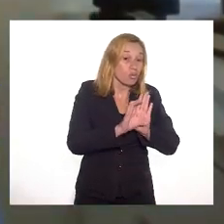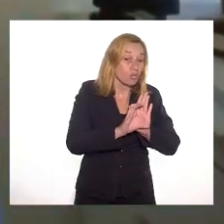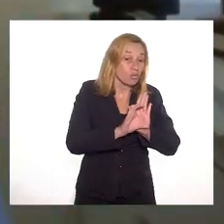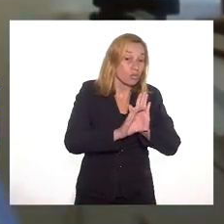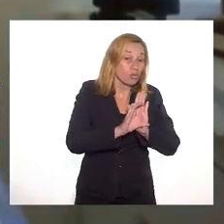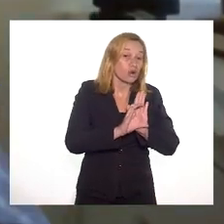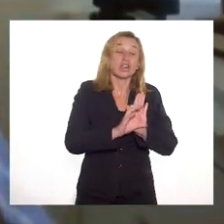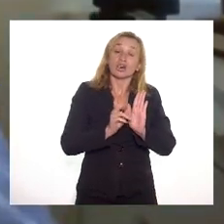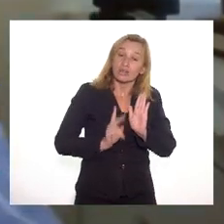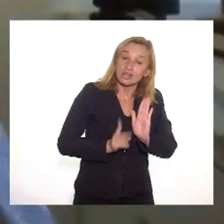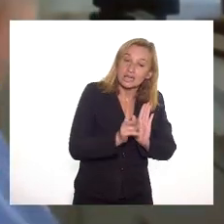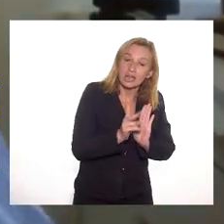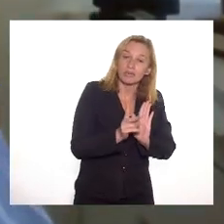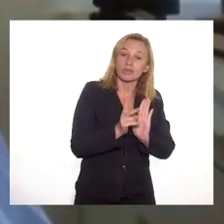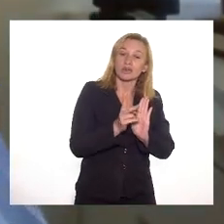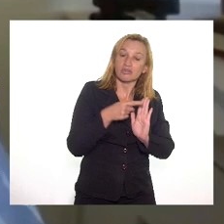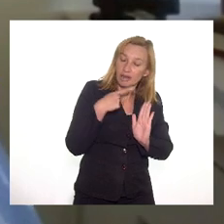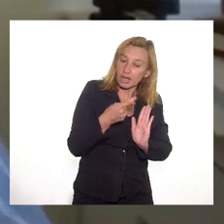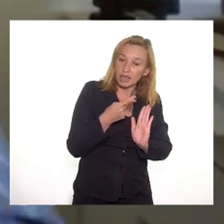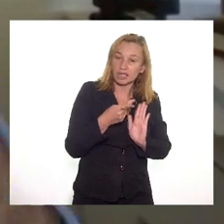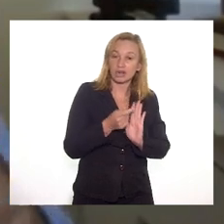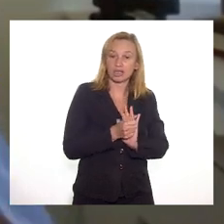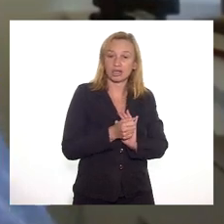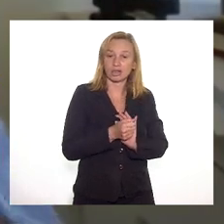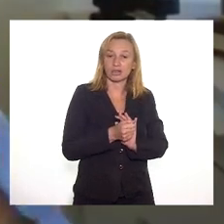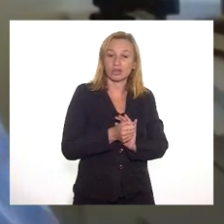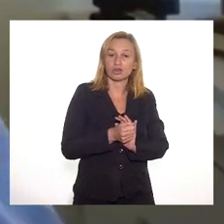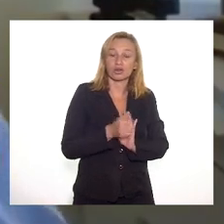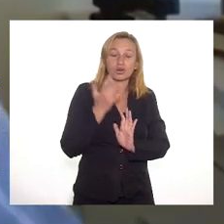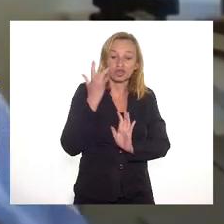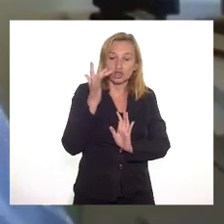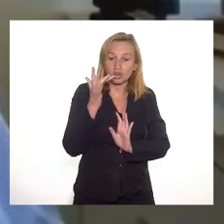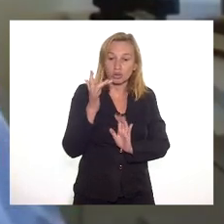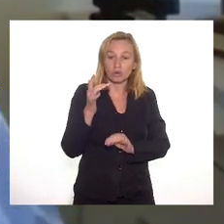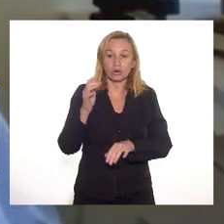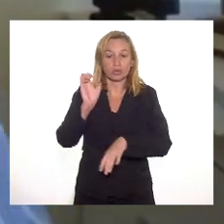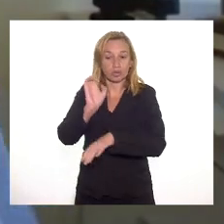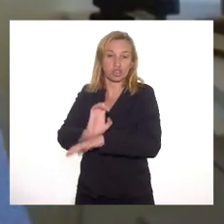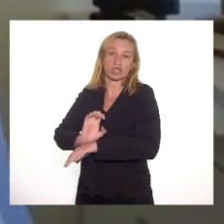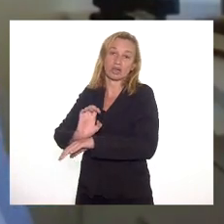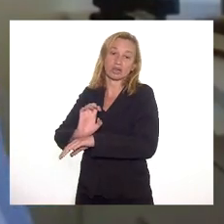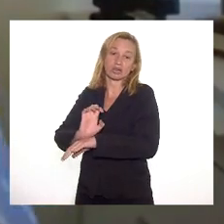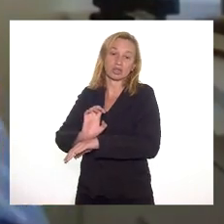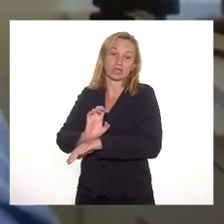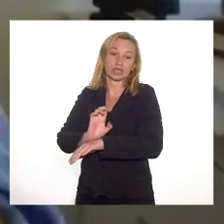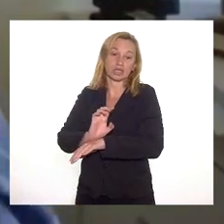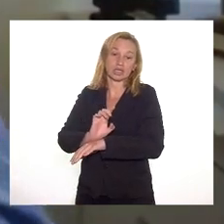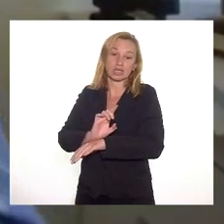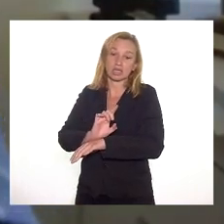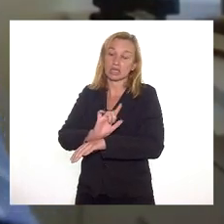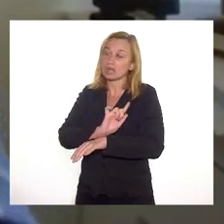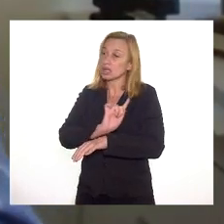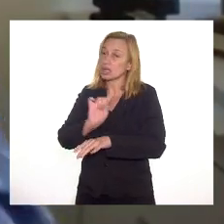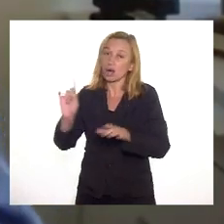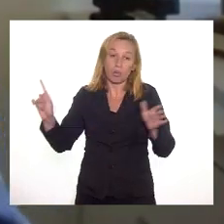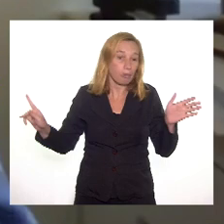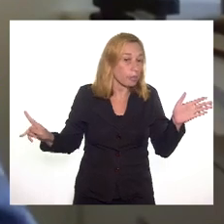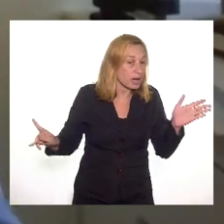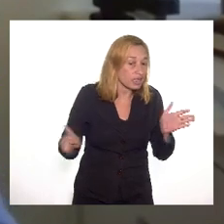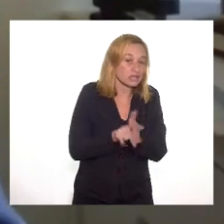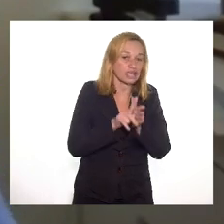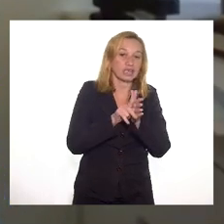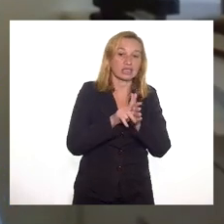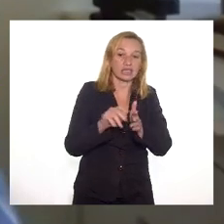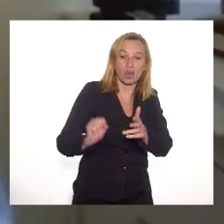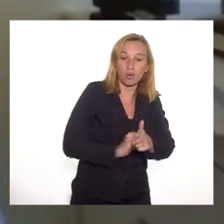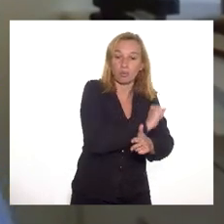novidade, eu sempre digo, o tesouro do Estado não pertence ao